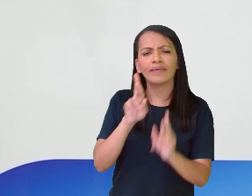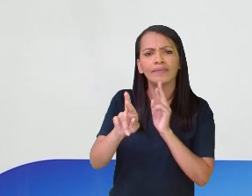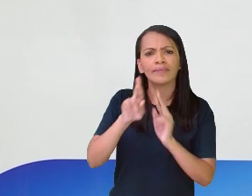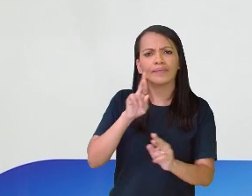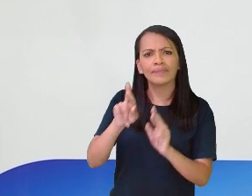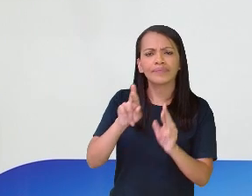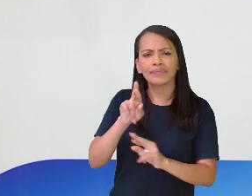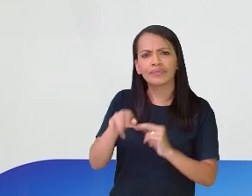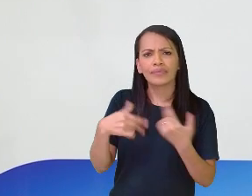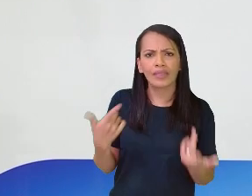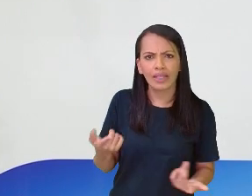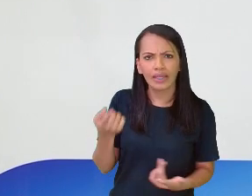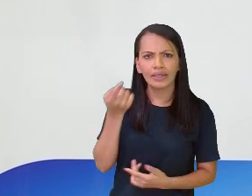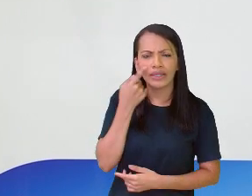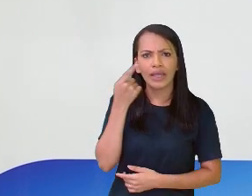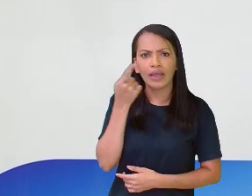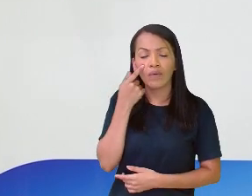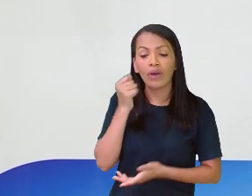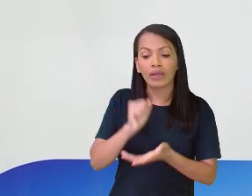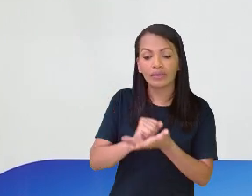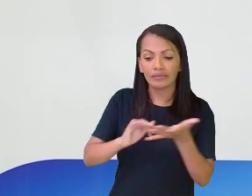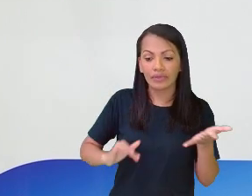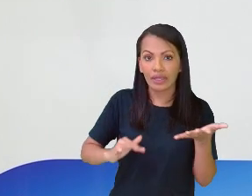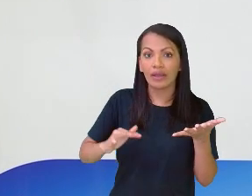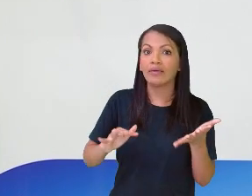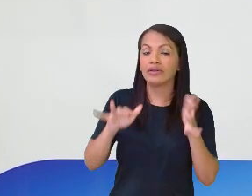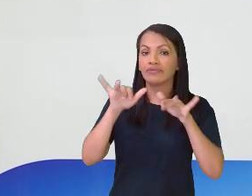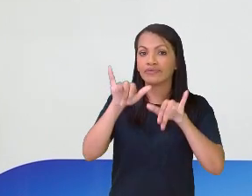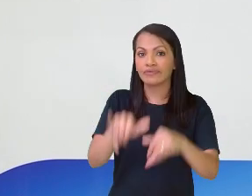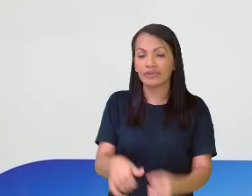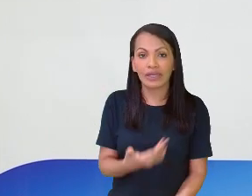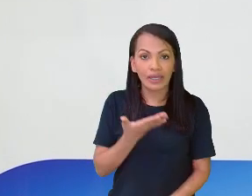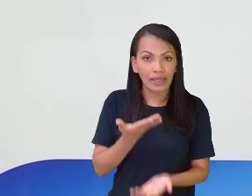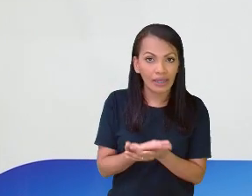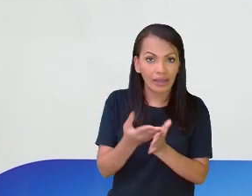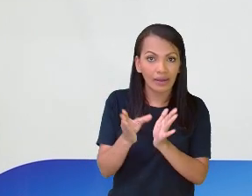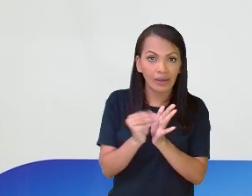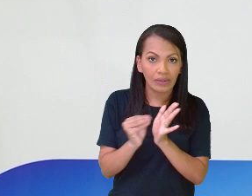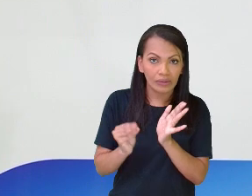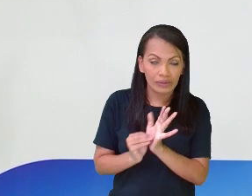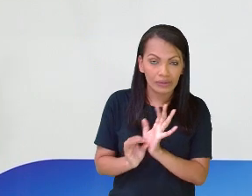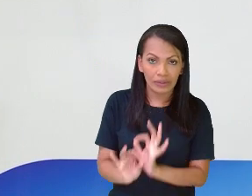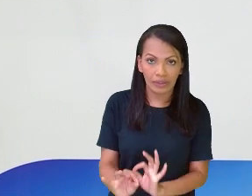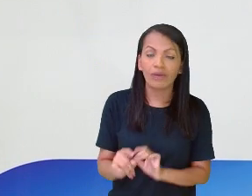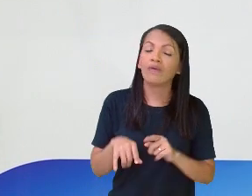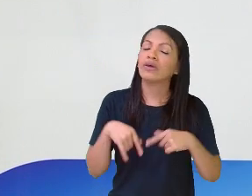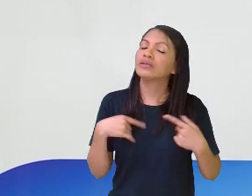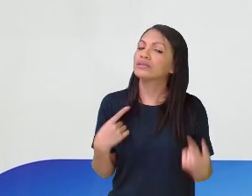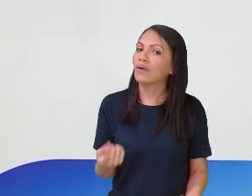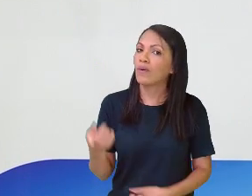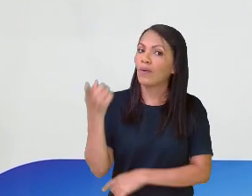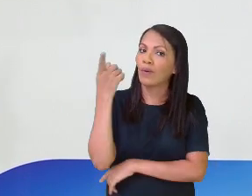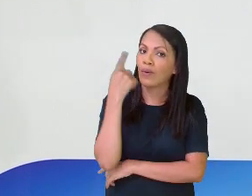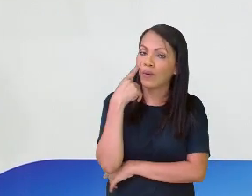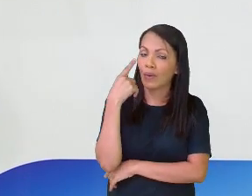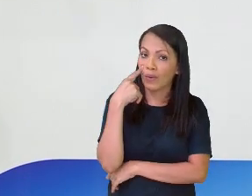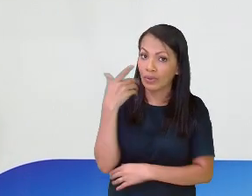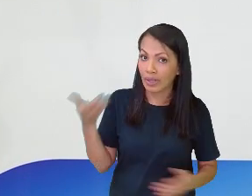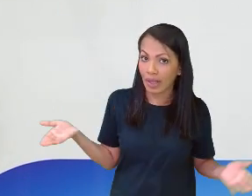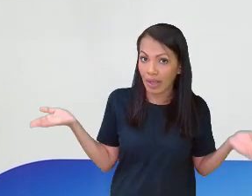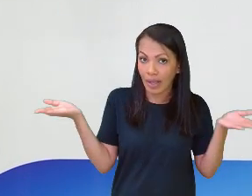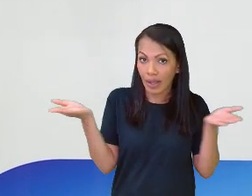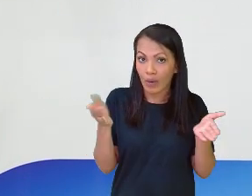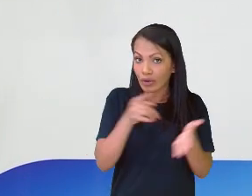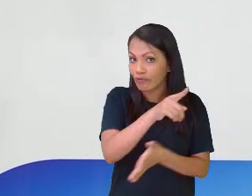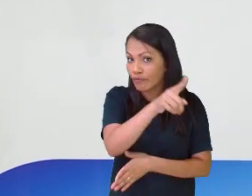trouxe uma questãozinha aqui para a gente fechar a nossa aula, fechar o nosso conteúdo, tá certo? E então, olha só, agora